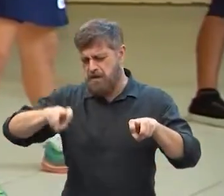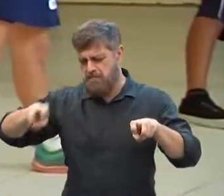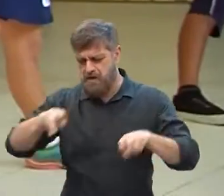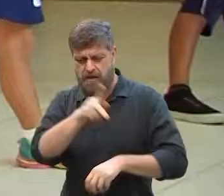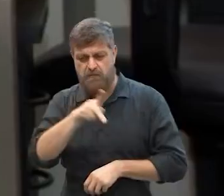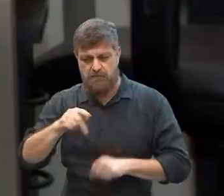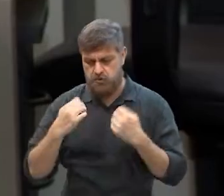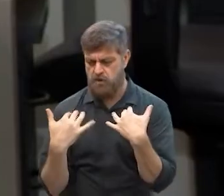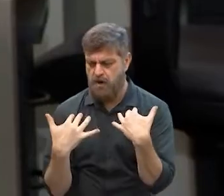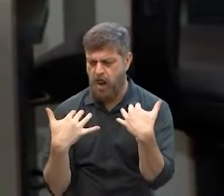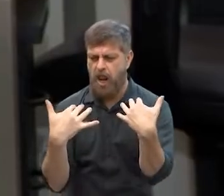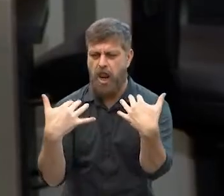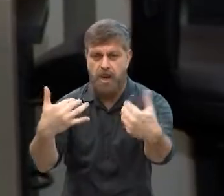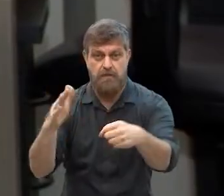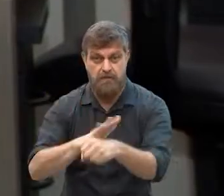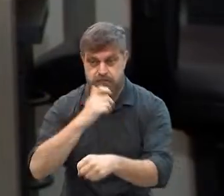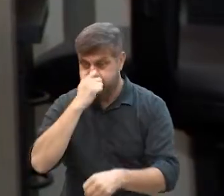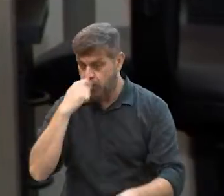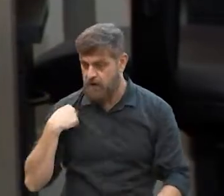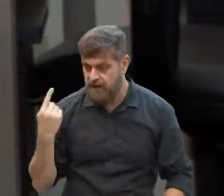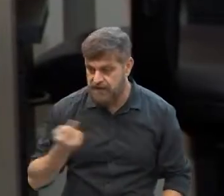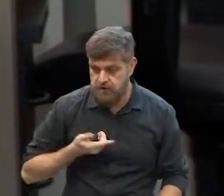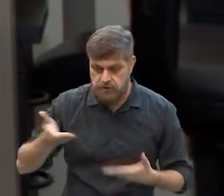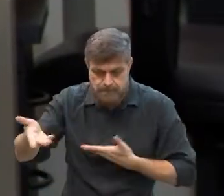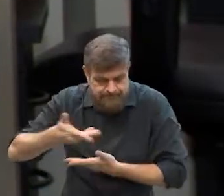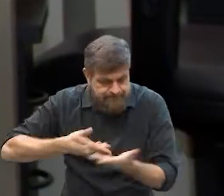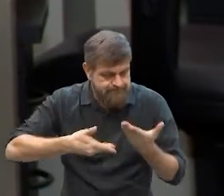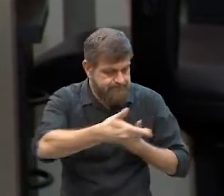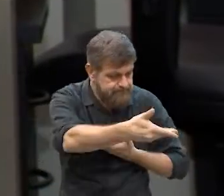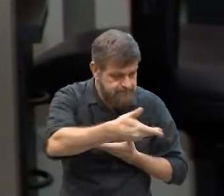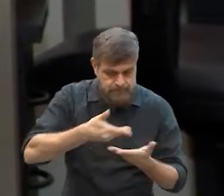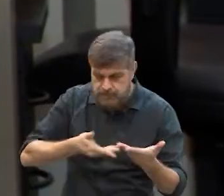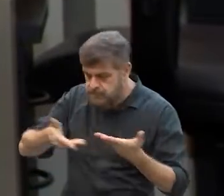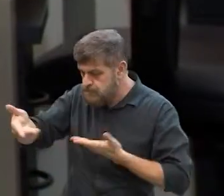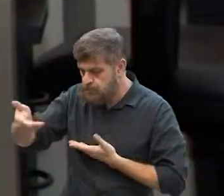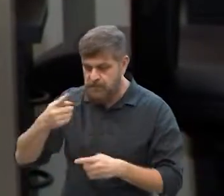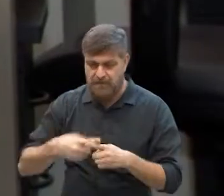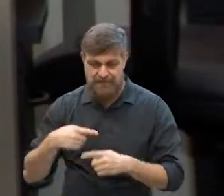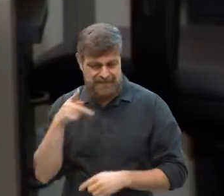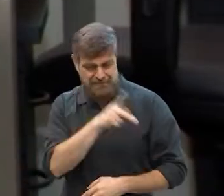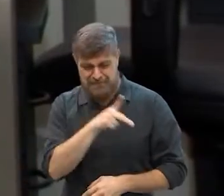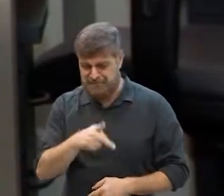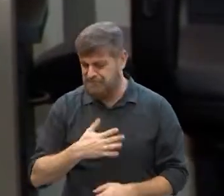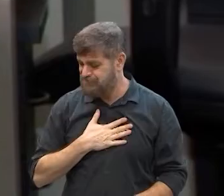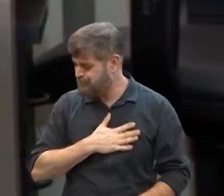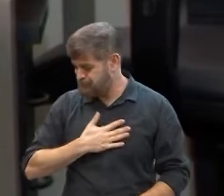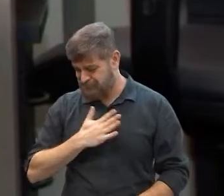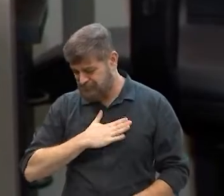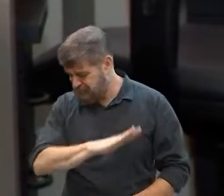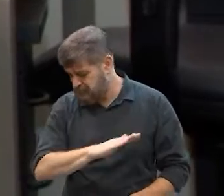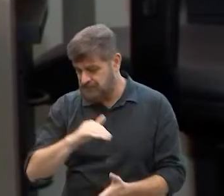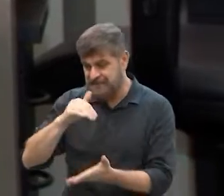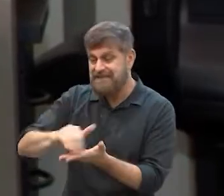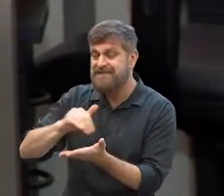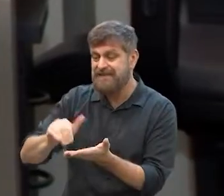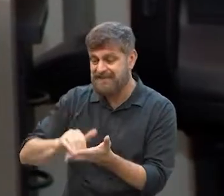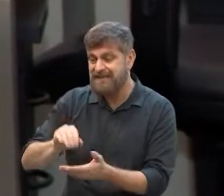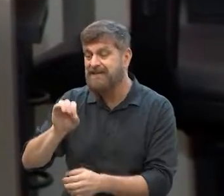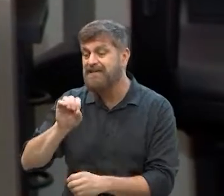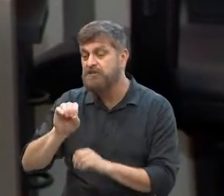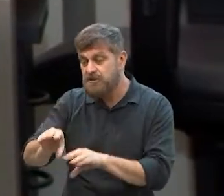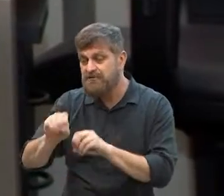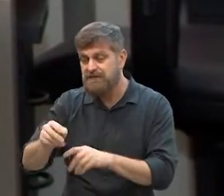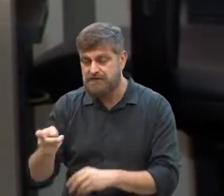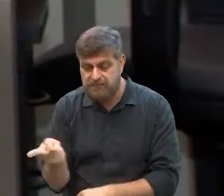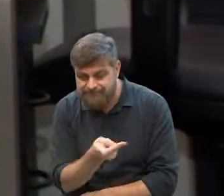muita gente, e estamos intermediando essas insatisfações com a Secretaria de Educação, para